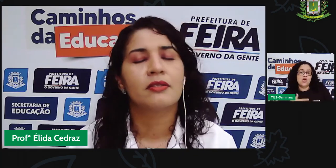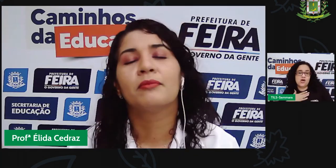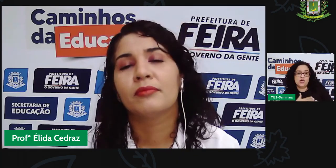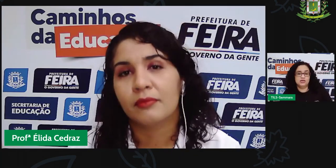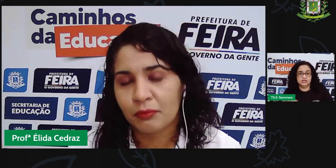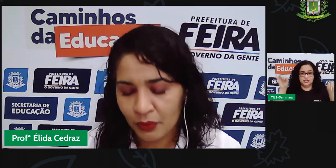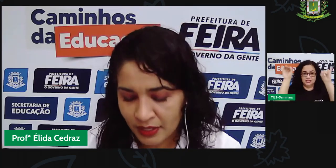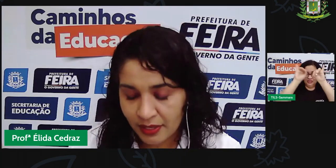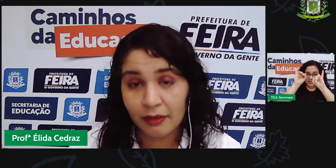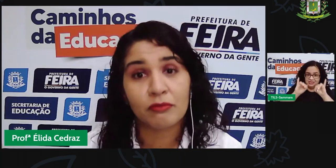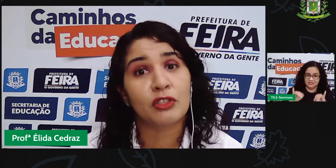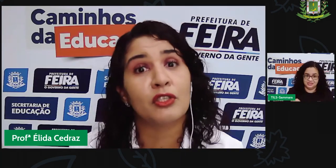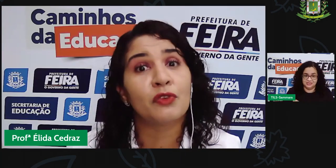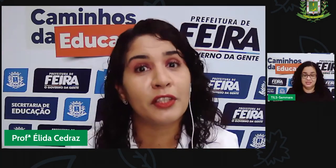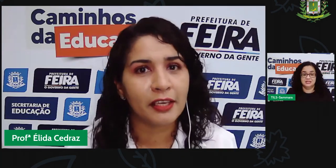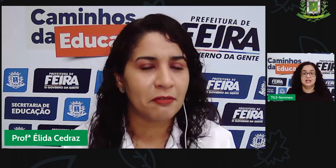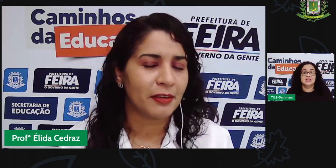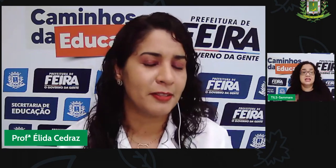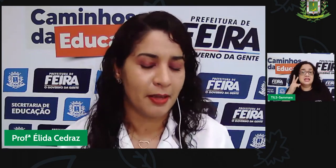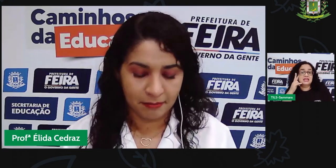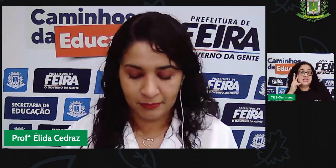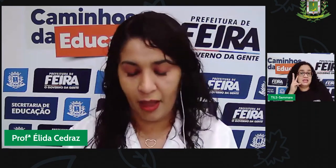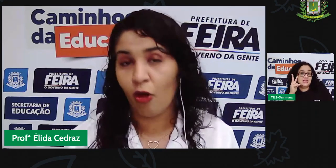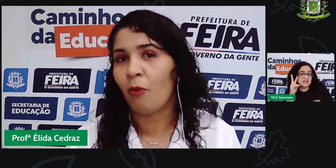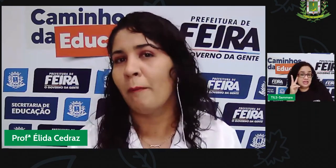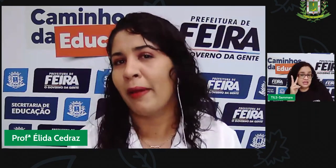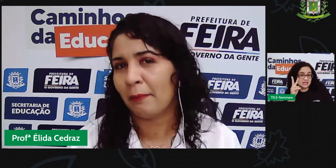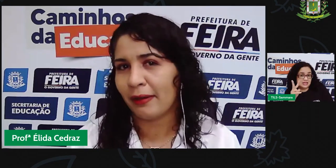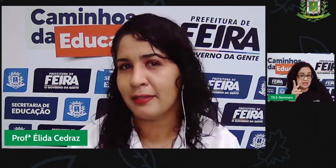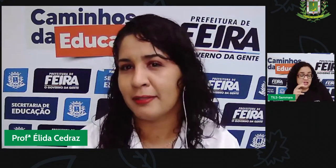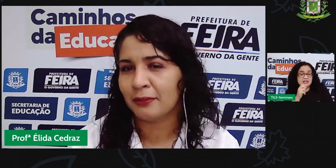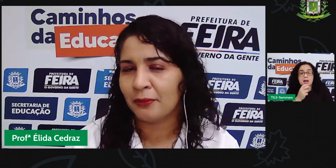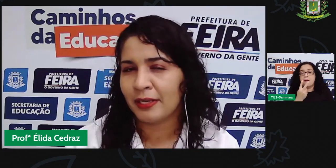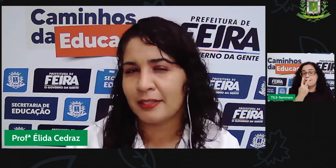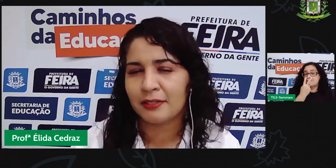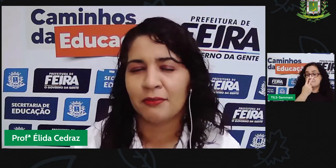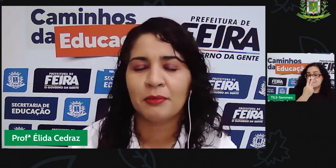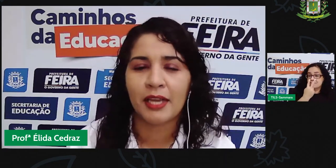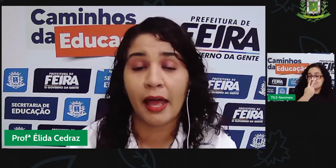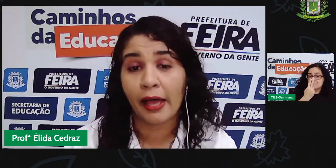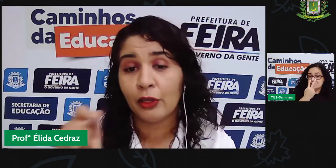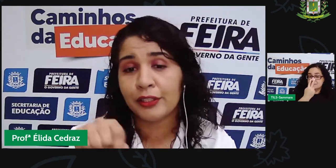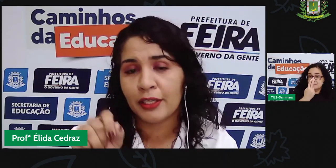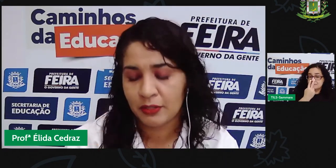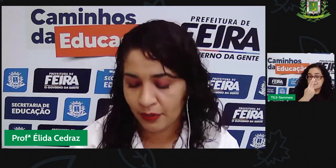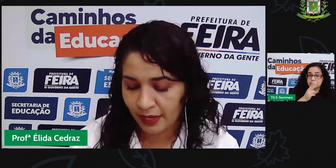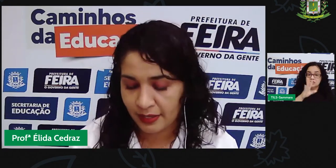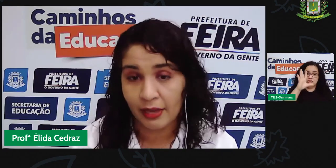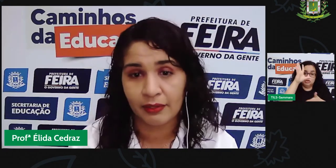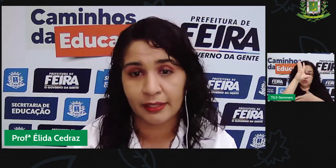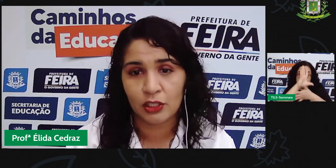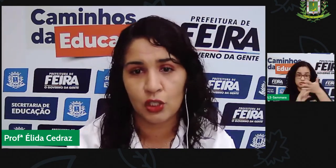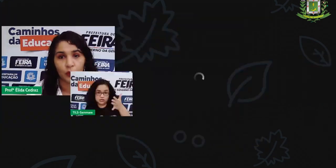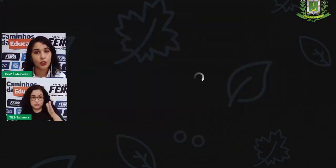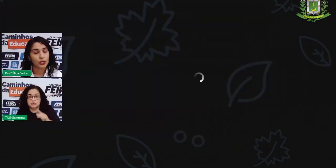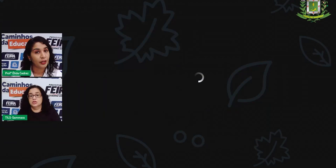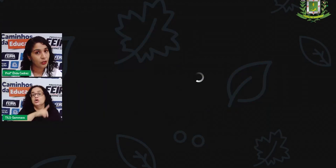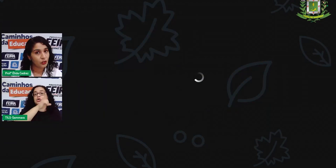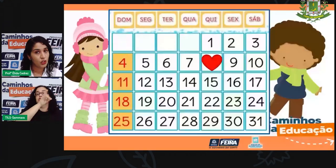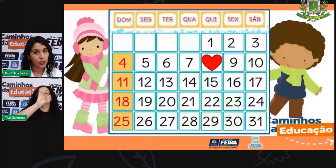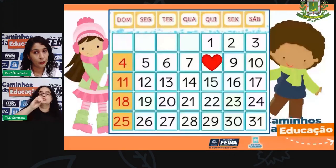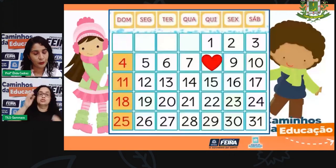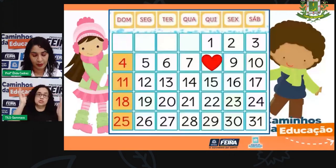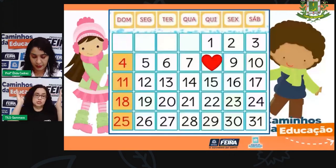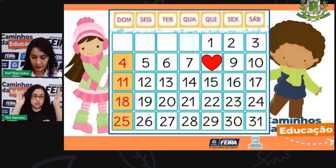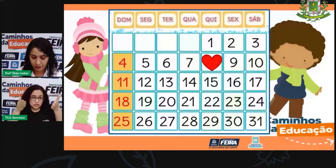imagens? Pois é, vocês vão ter que fazer algo bem parecido com isso. Vamos lá? Anotem no seu calendário a data de hoje,